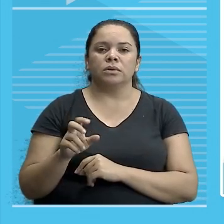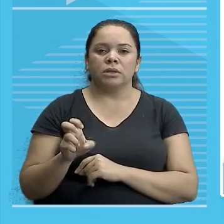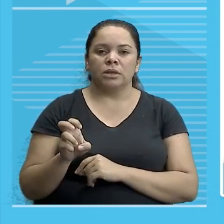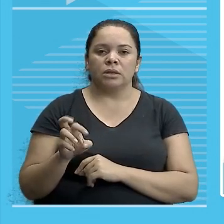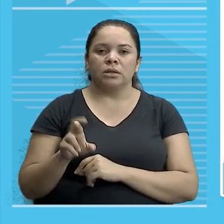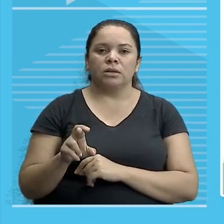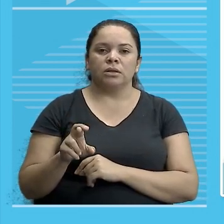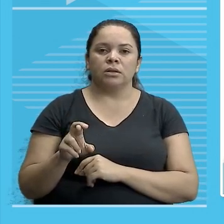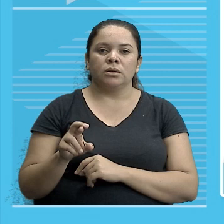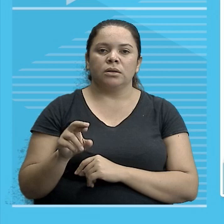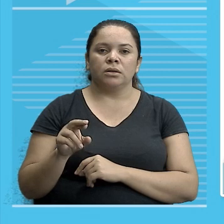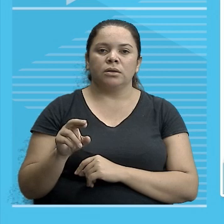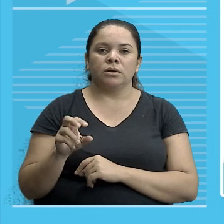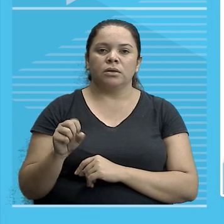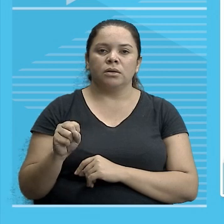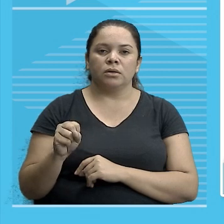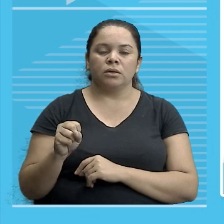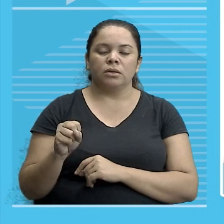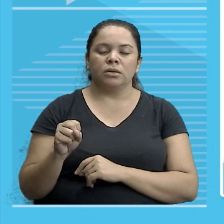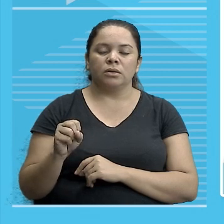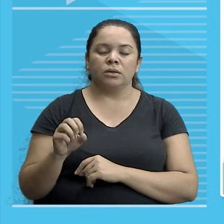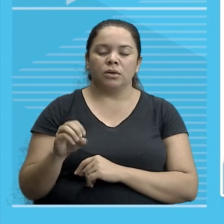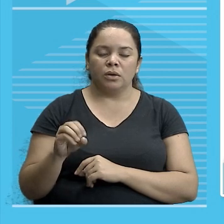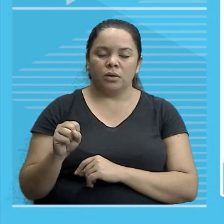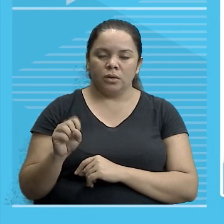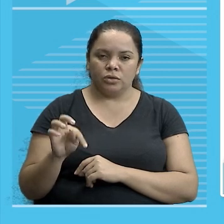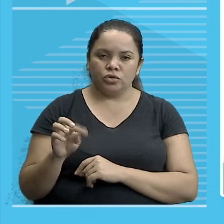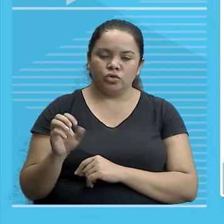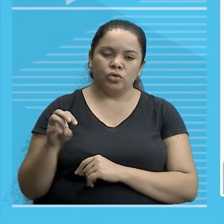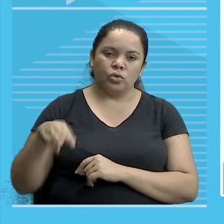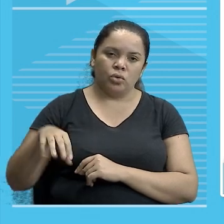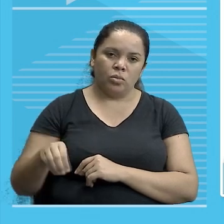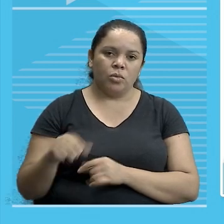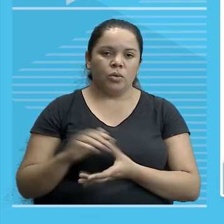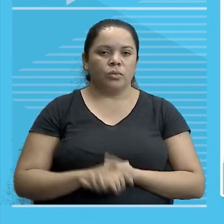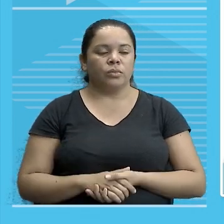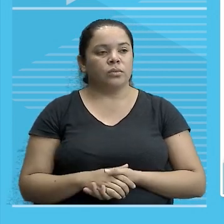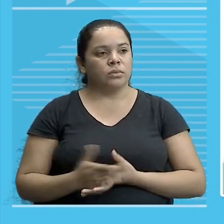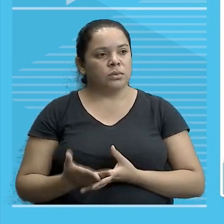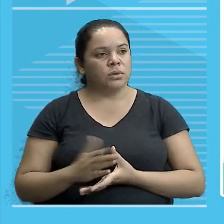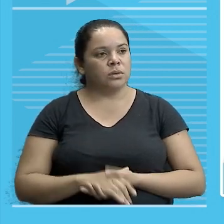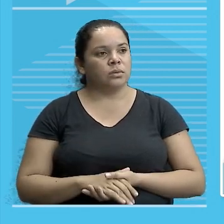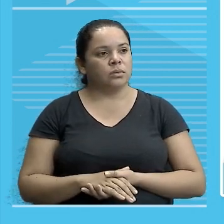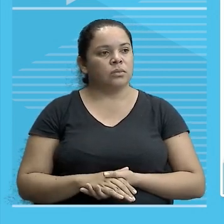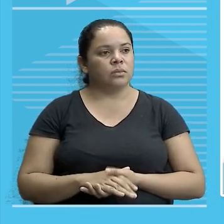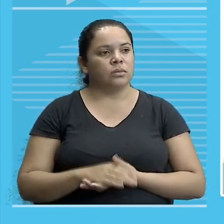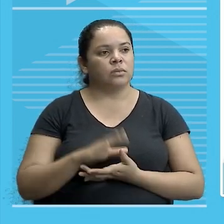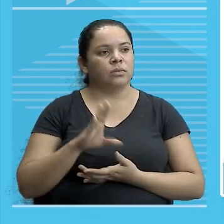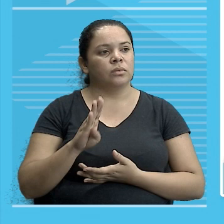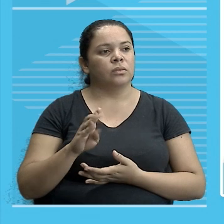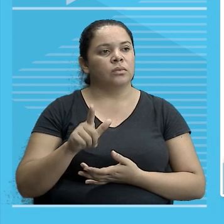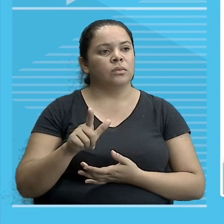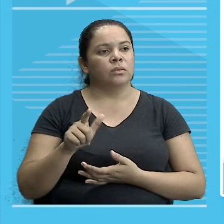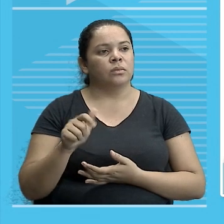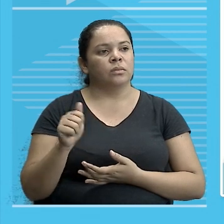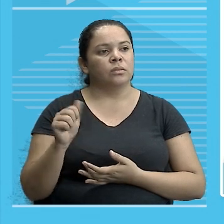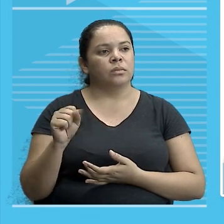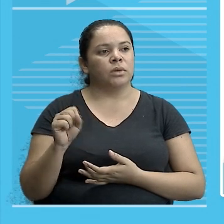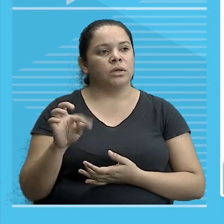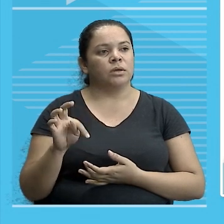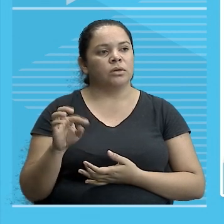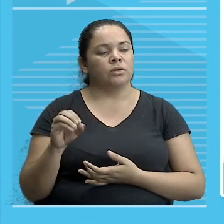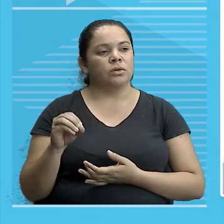embrionário, o blastóporo, que é o orifício que dá origem ali ao